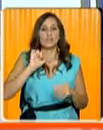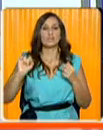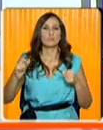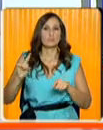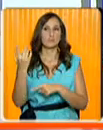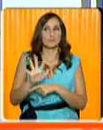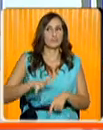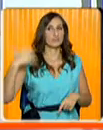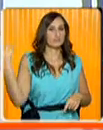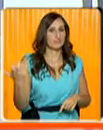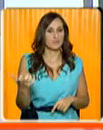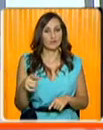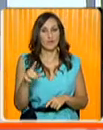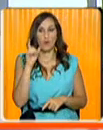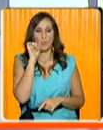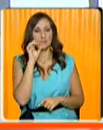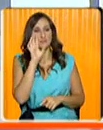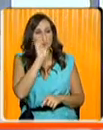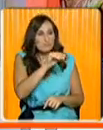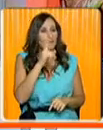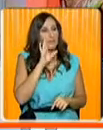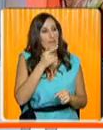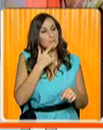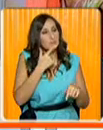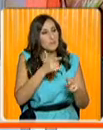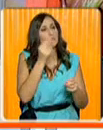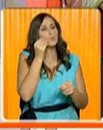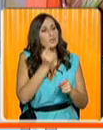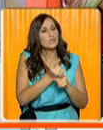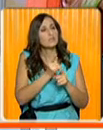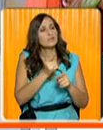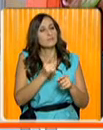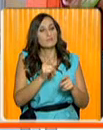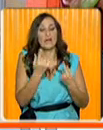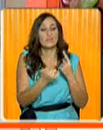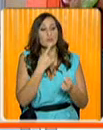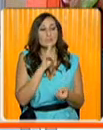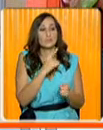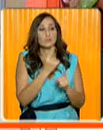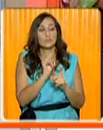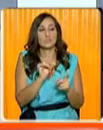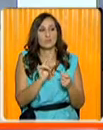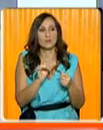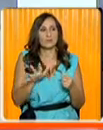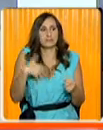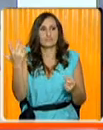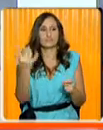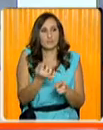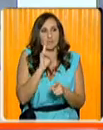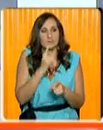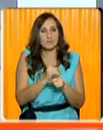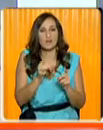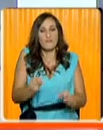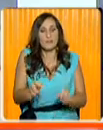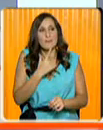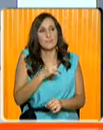chateadas, vocês deviam tentar perceber e ter sensibilidade. Mas às vezes não se percebe porque é que vocês estão tão chateadas, não é? Assim, mas